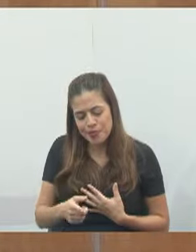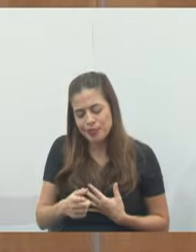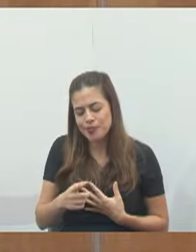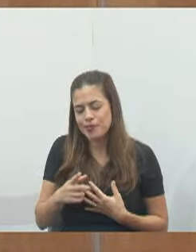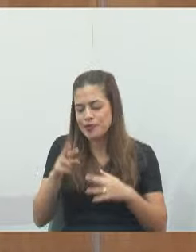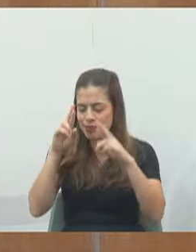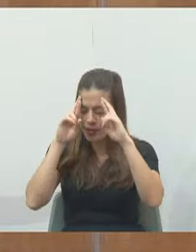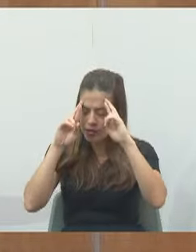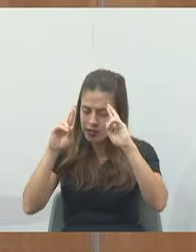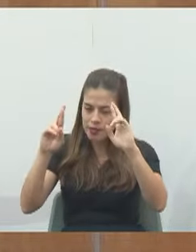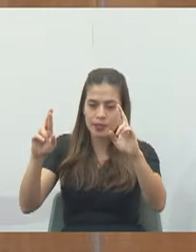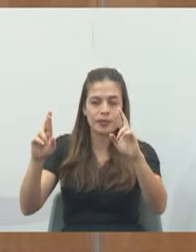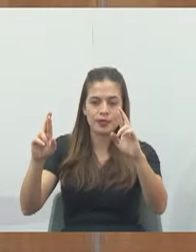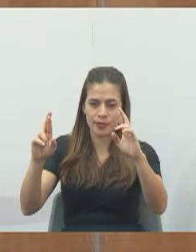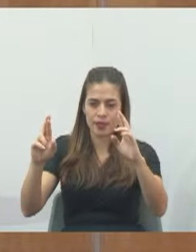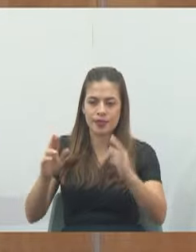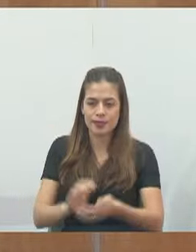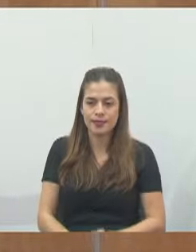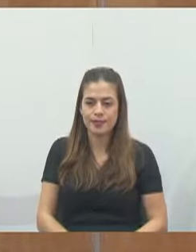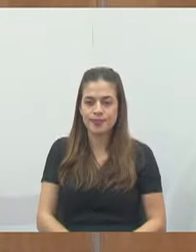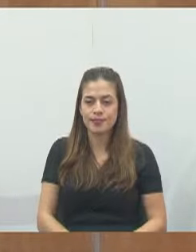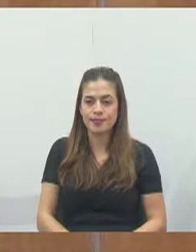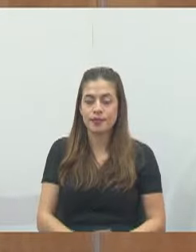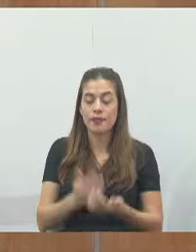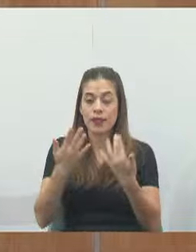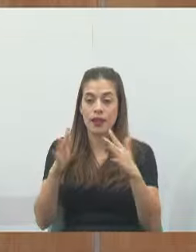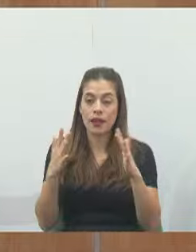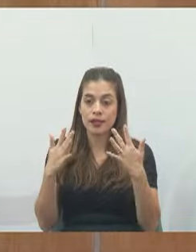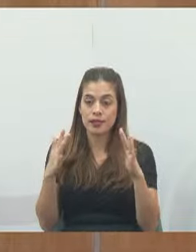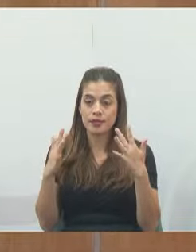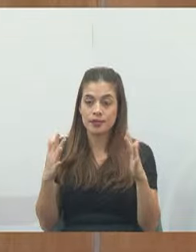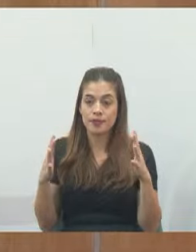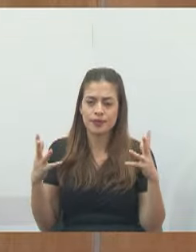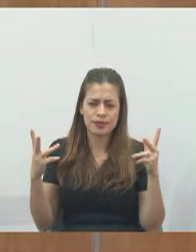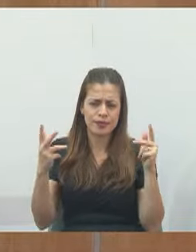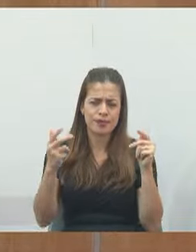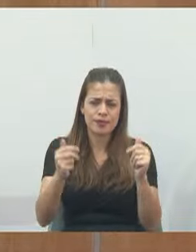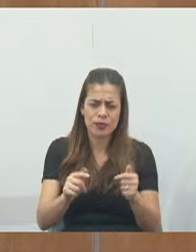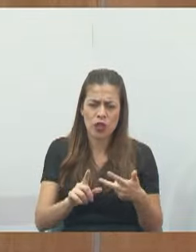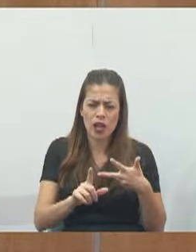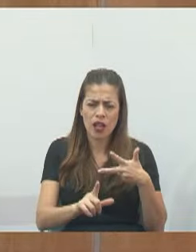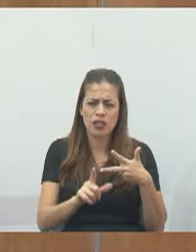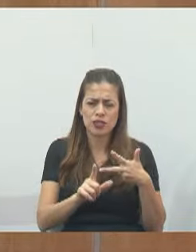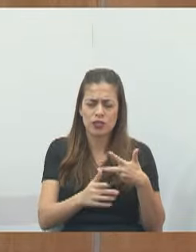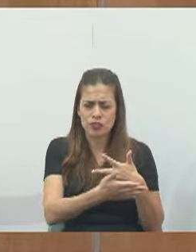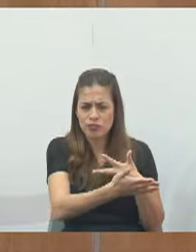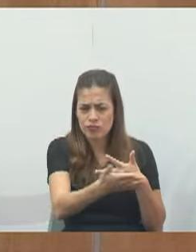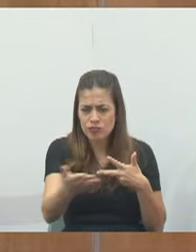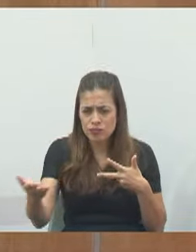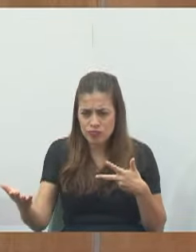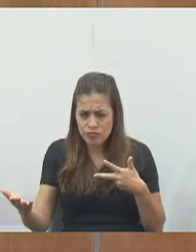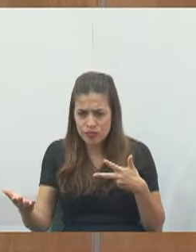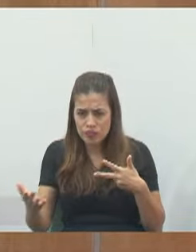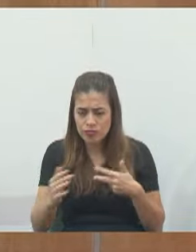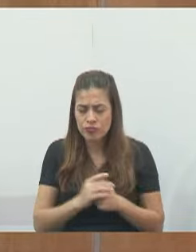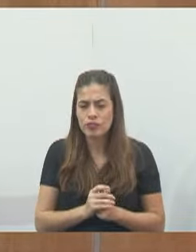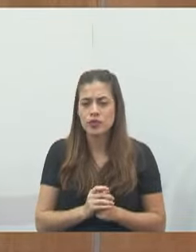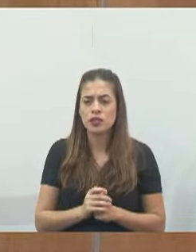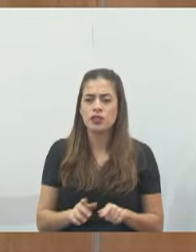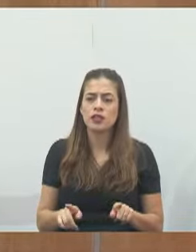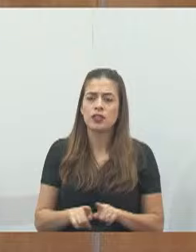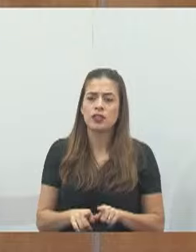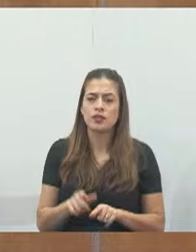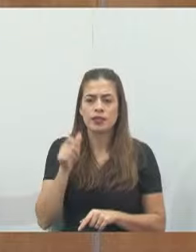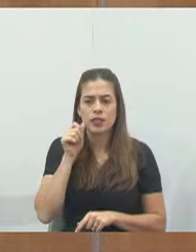grande respeito nesse sentido. Tá? Parabéns por toda a legislatura dos senhores, né? E também